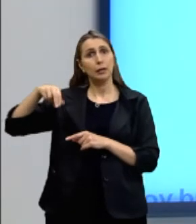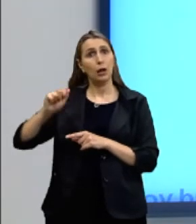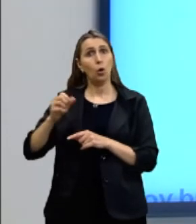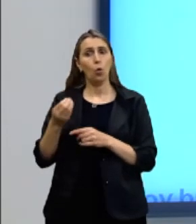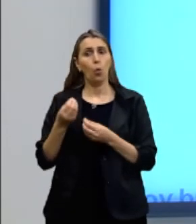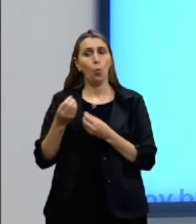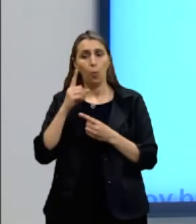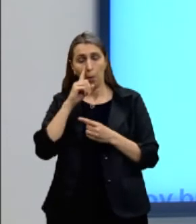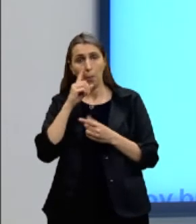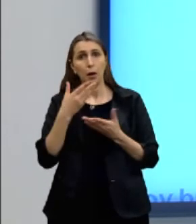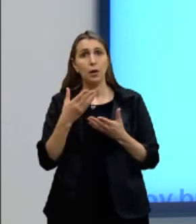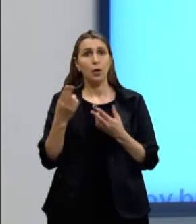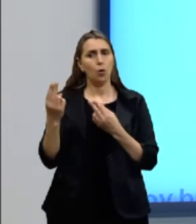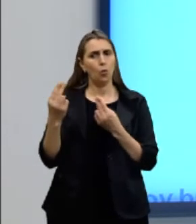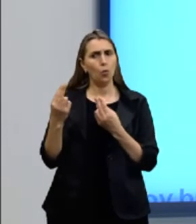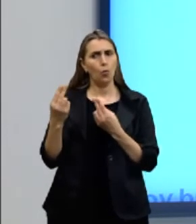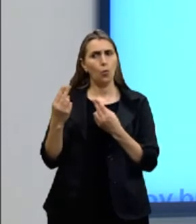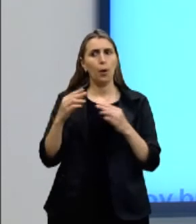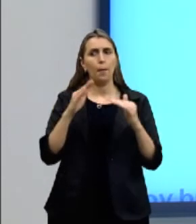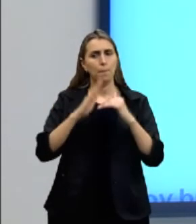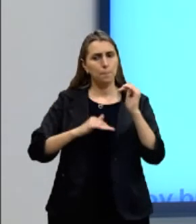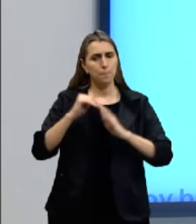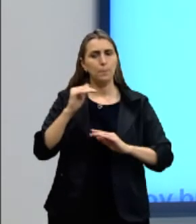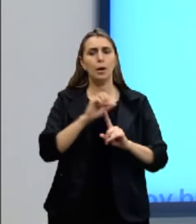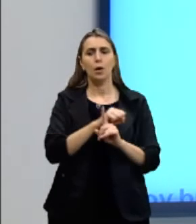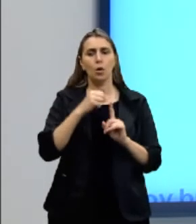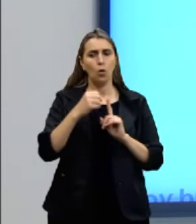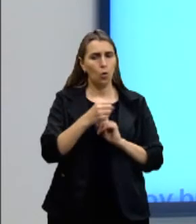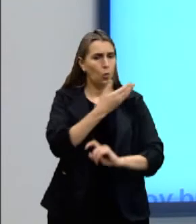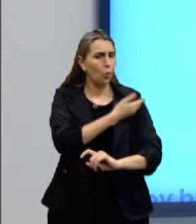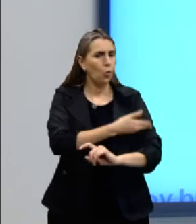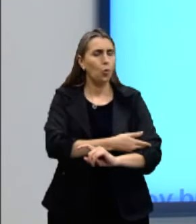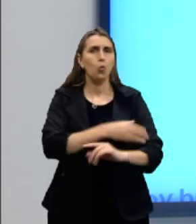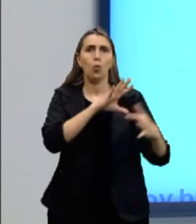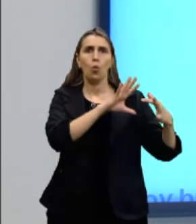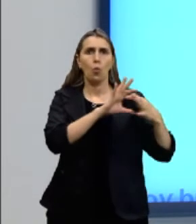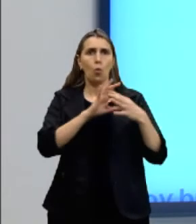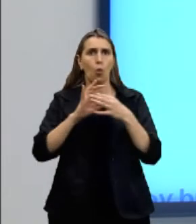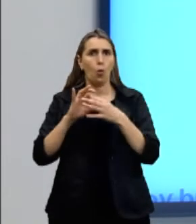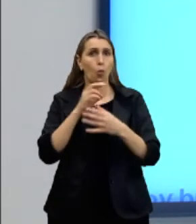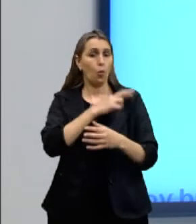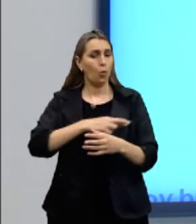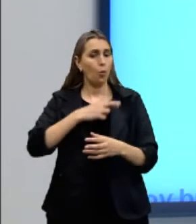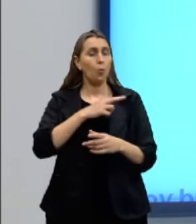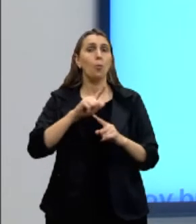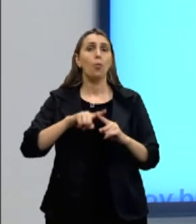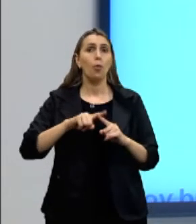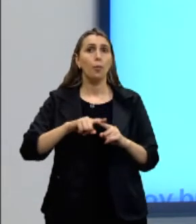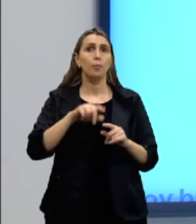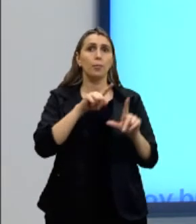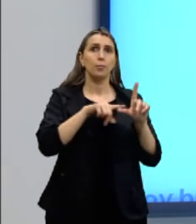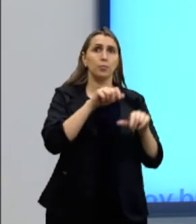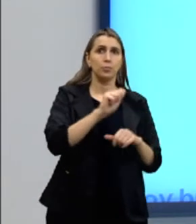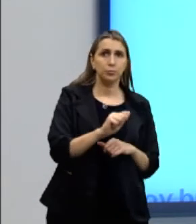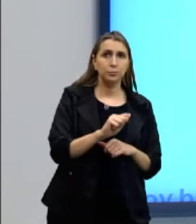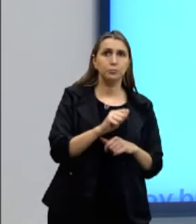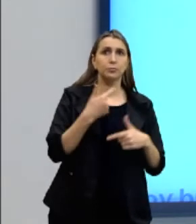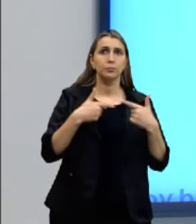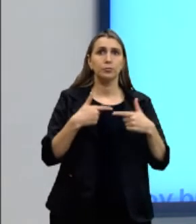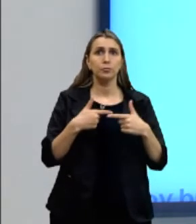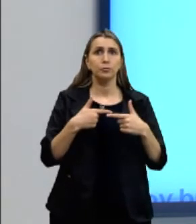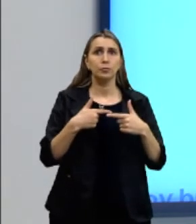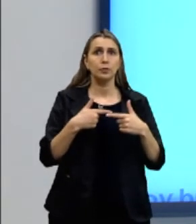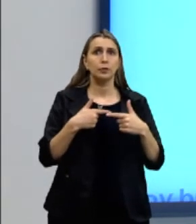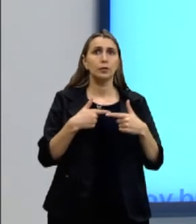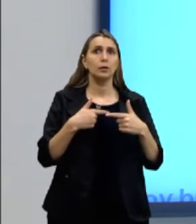O que assimila práticas e Convenções sociais e inseridas no contexto do Romantismo pois letra A o